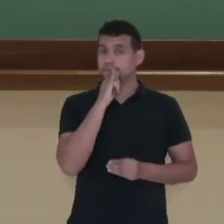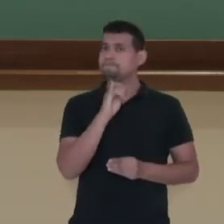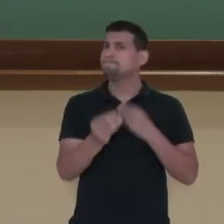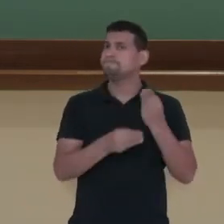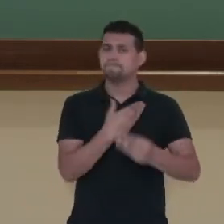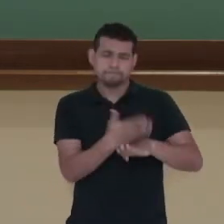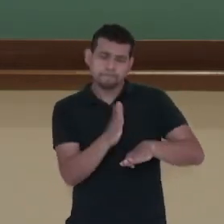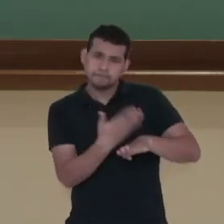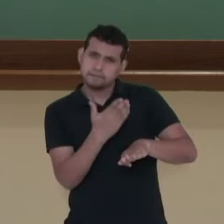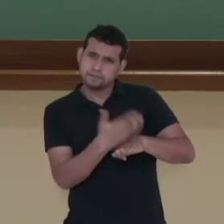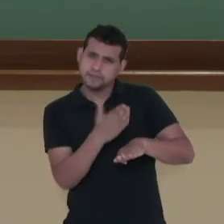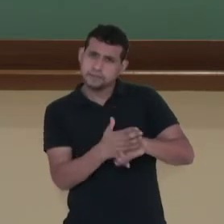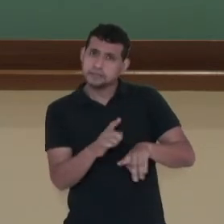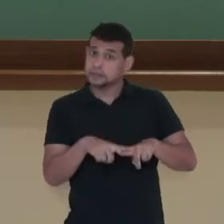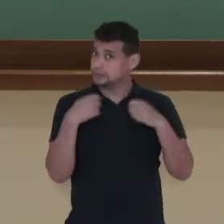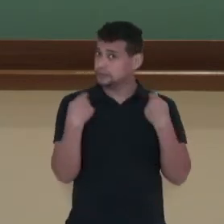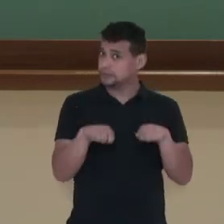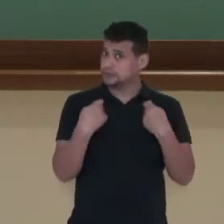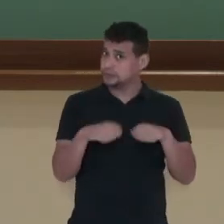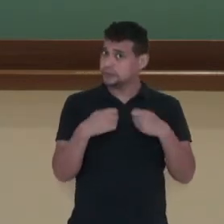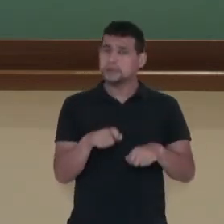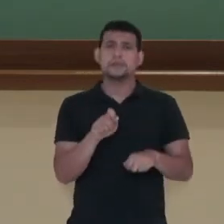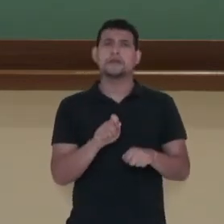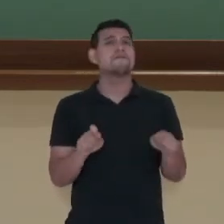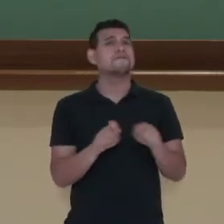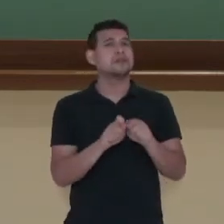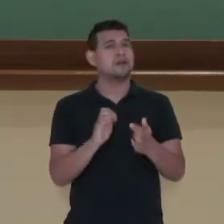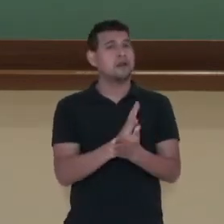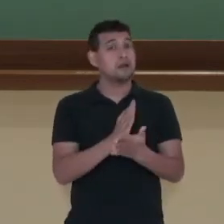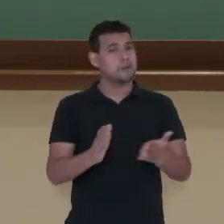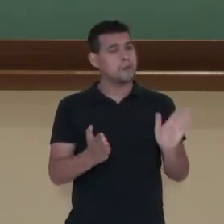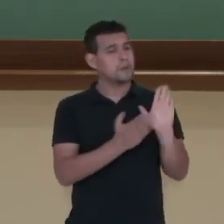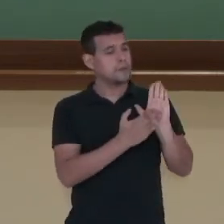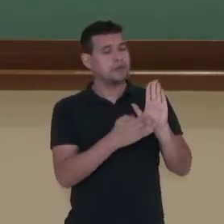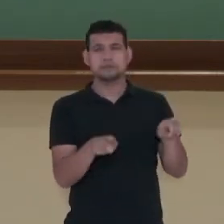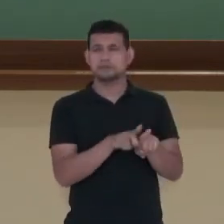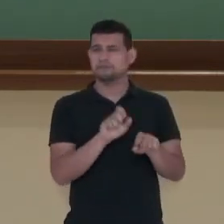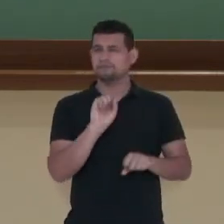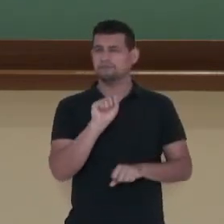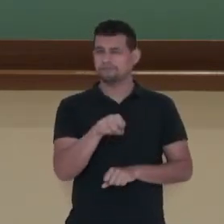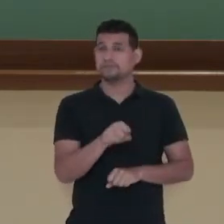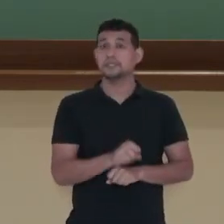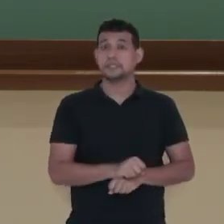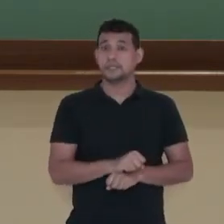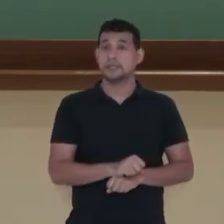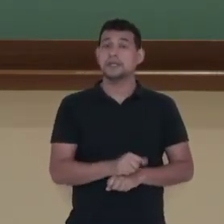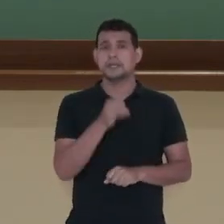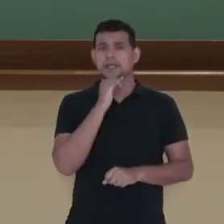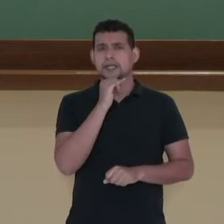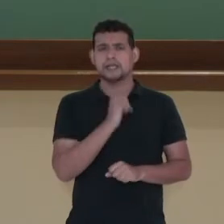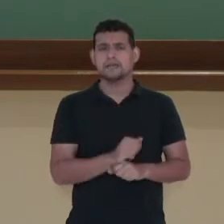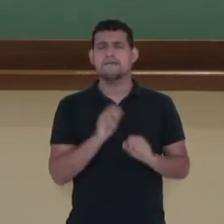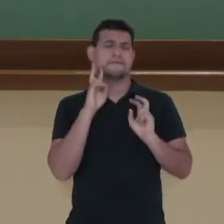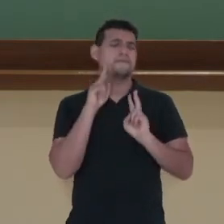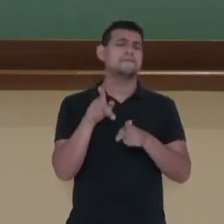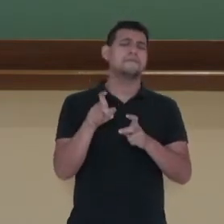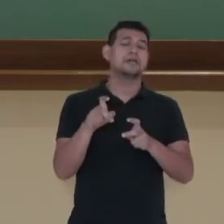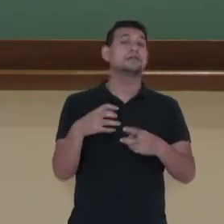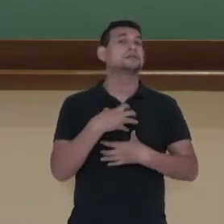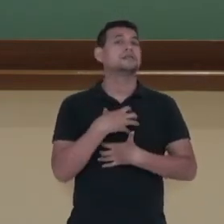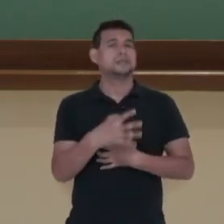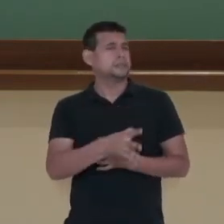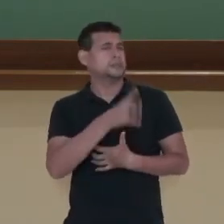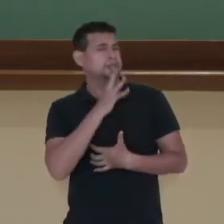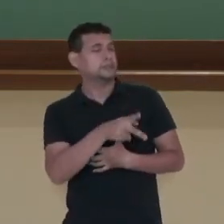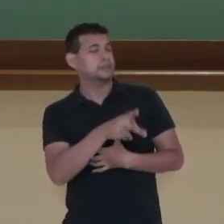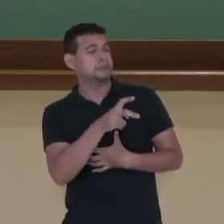sua prática, né? Então você precisa fazer algo, se propor a fazer algo para que você se